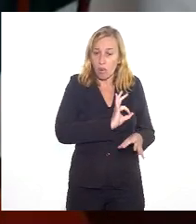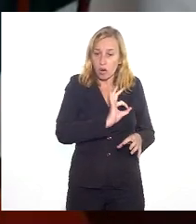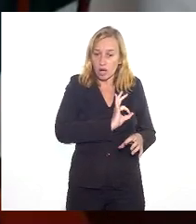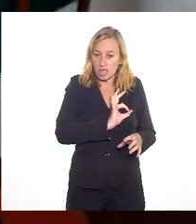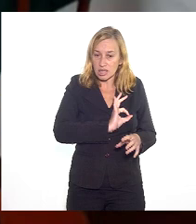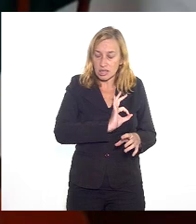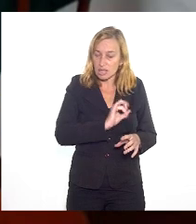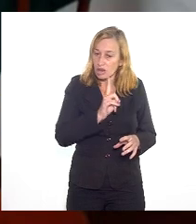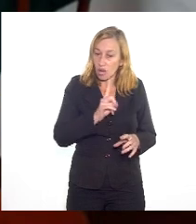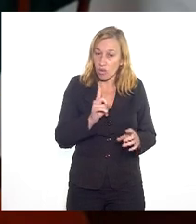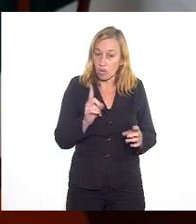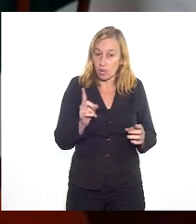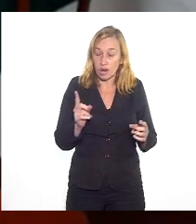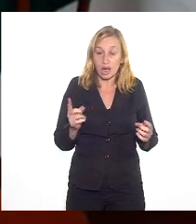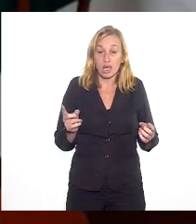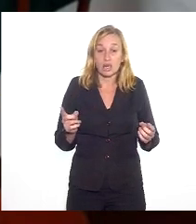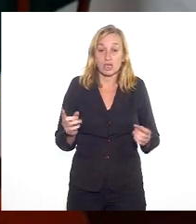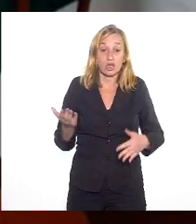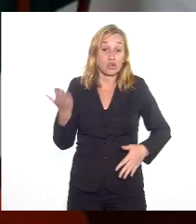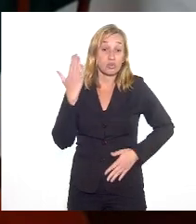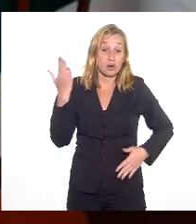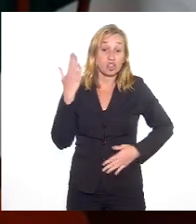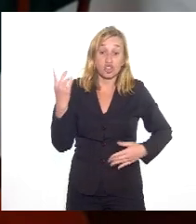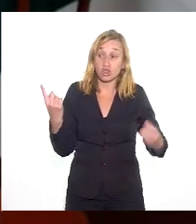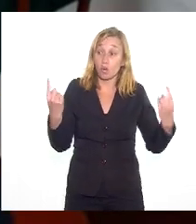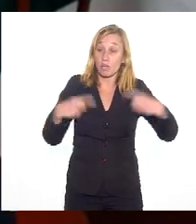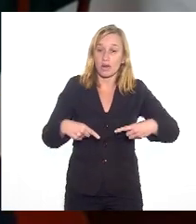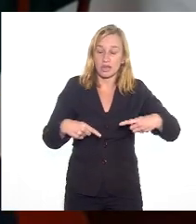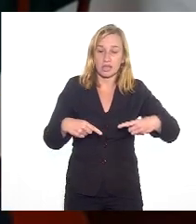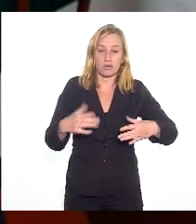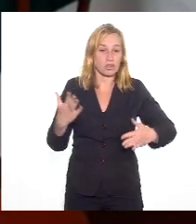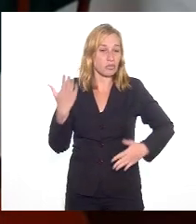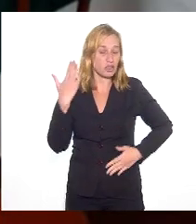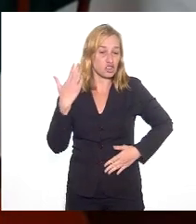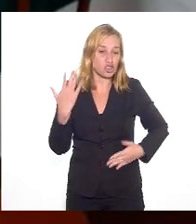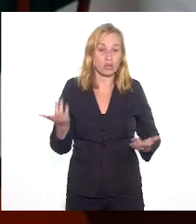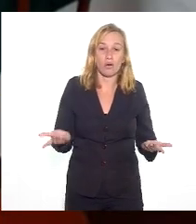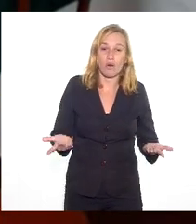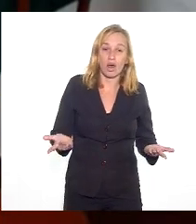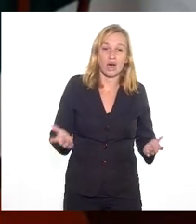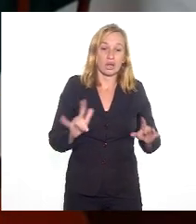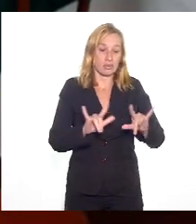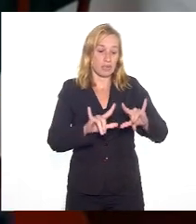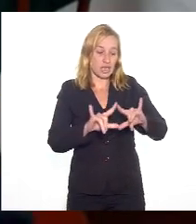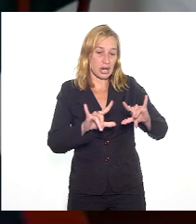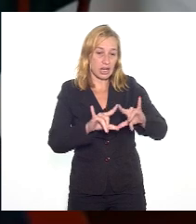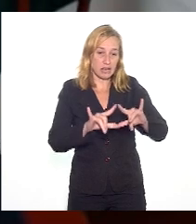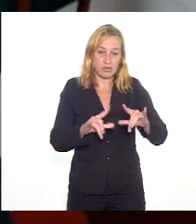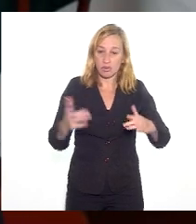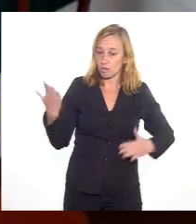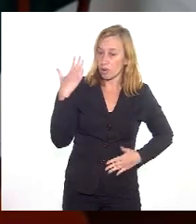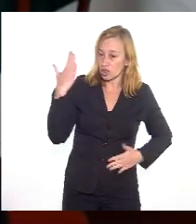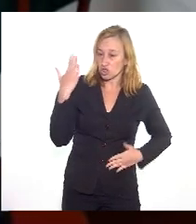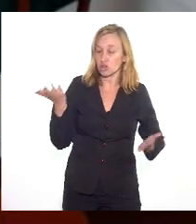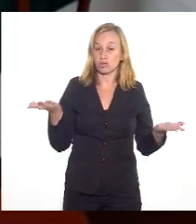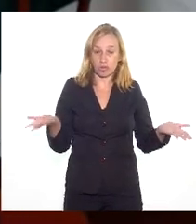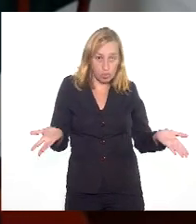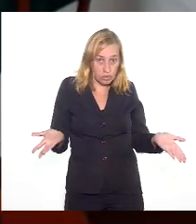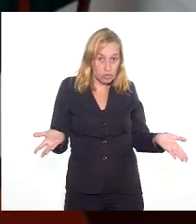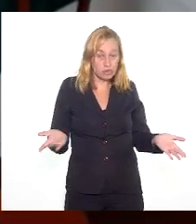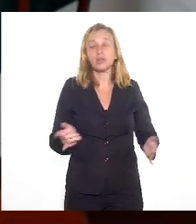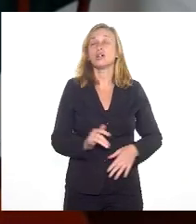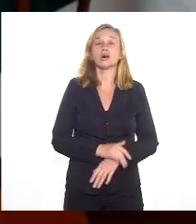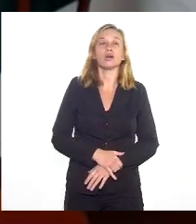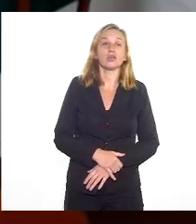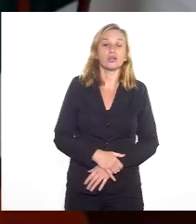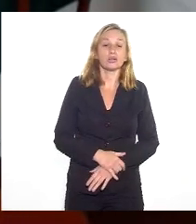grupos organizados do crime, são entre milícias e tráfico, são entre tráfico e tráfico, são entre milícias e